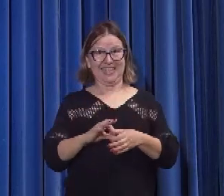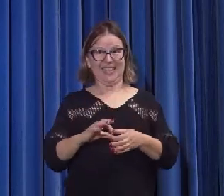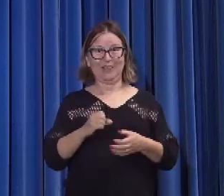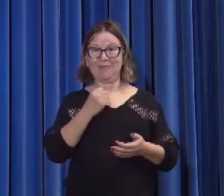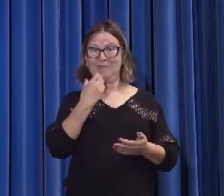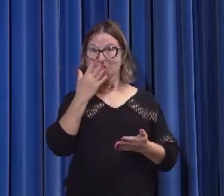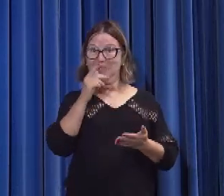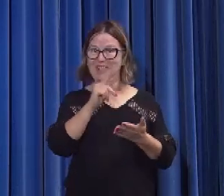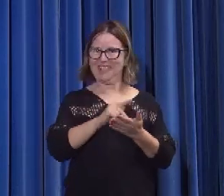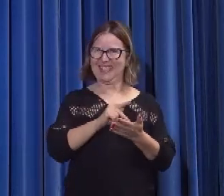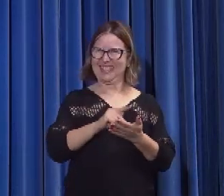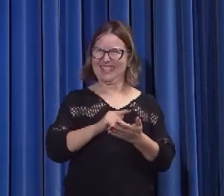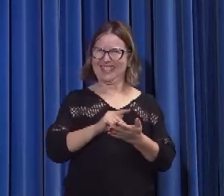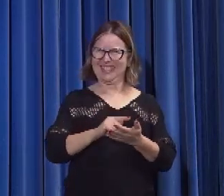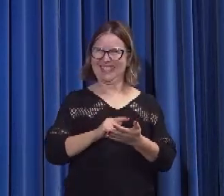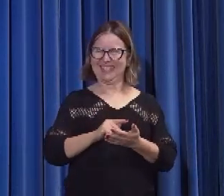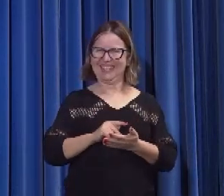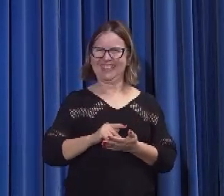Deus.